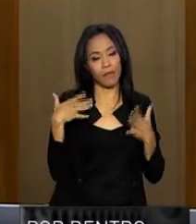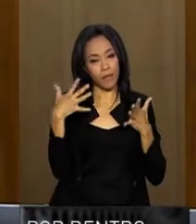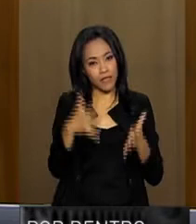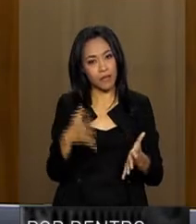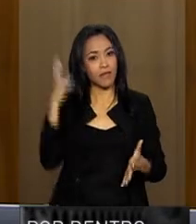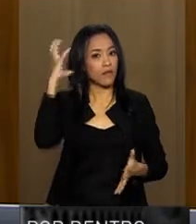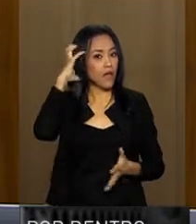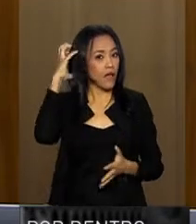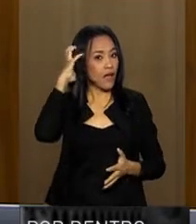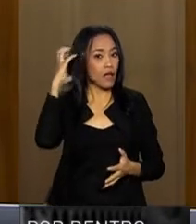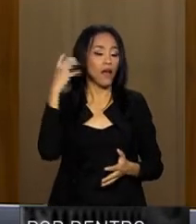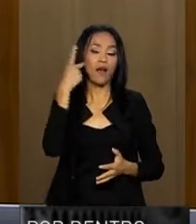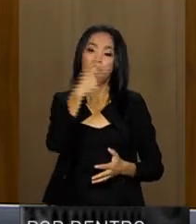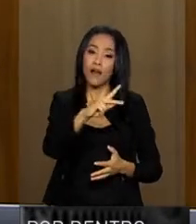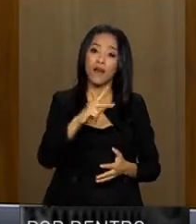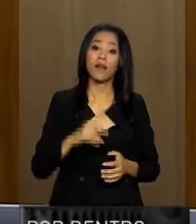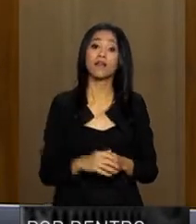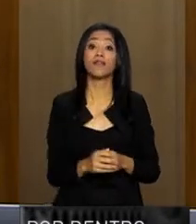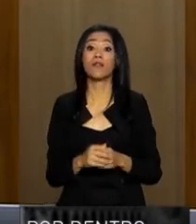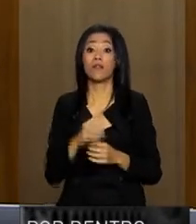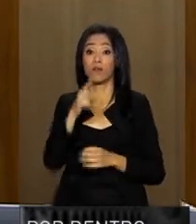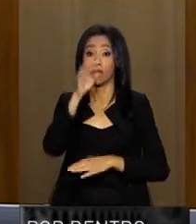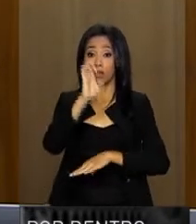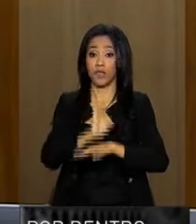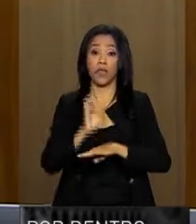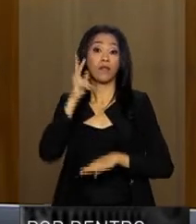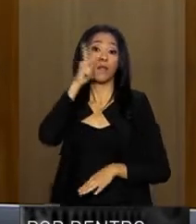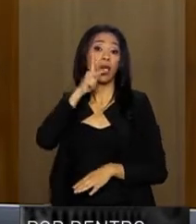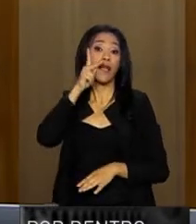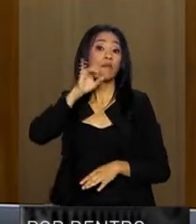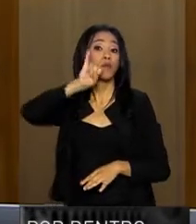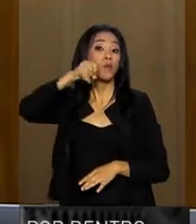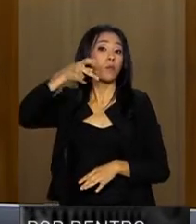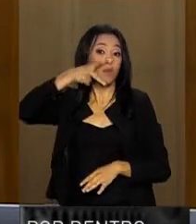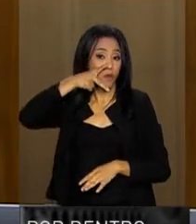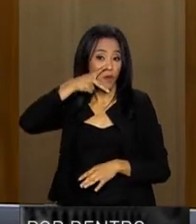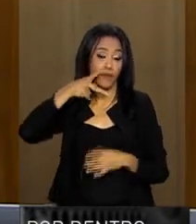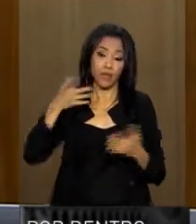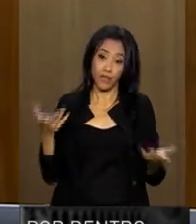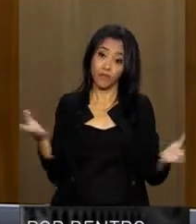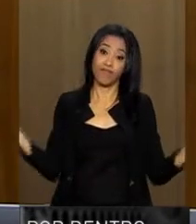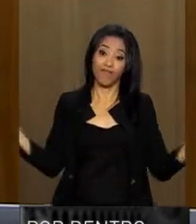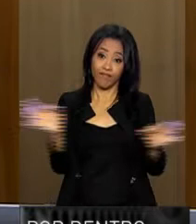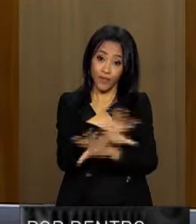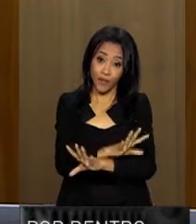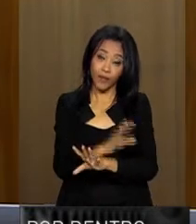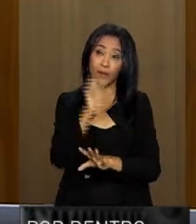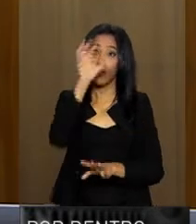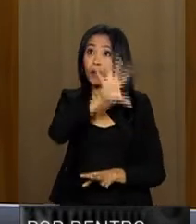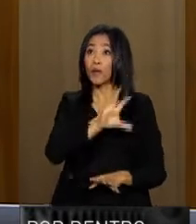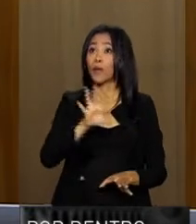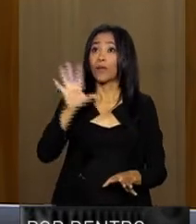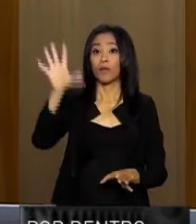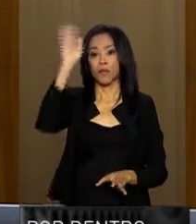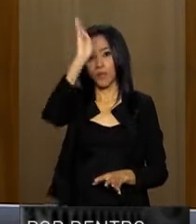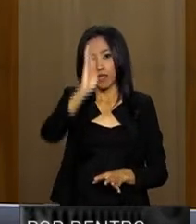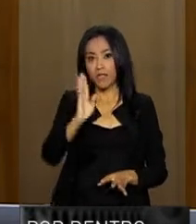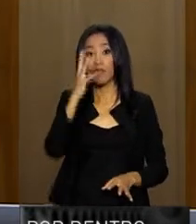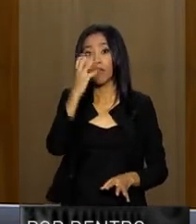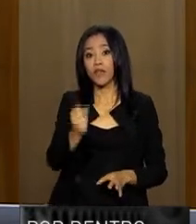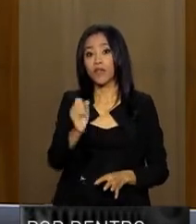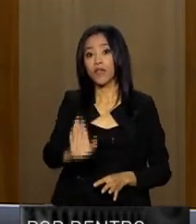da rádio correio 98 fm lá da paraíba de joão pessoa bom encerrando então nosso giro pelo brasil a gente segue agora até belém